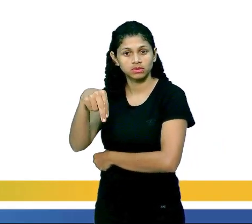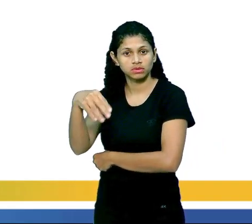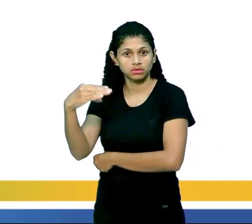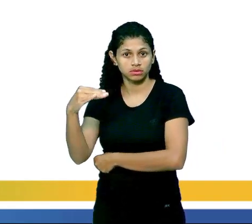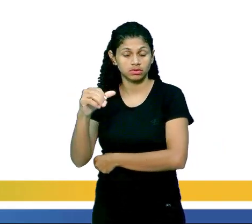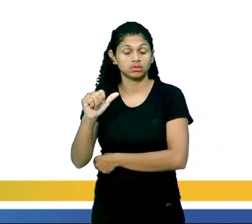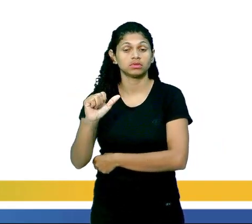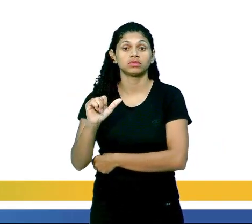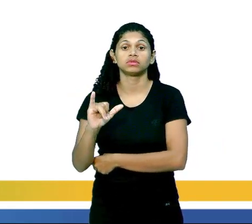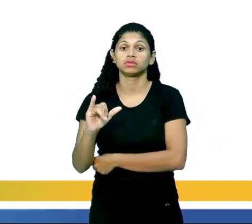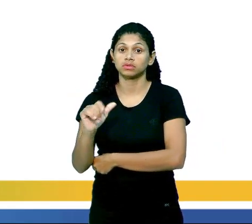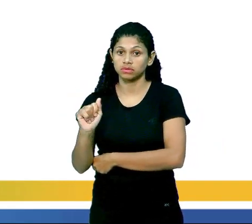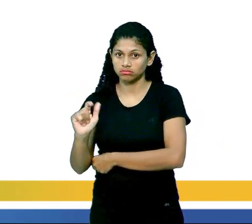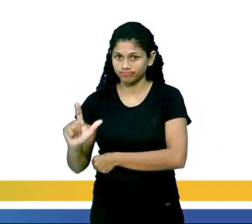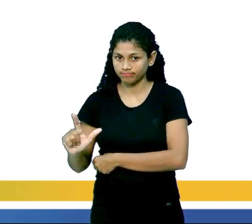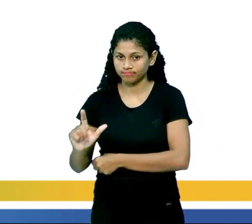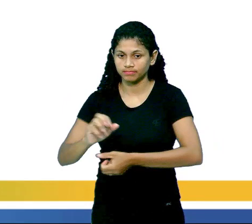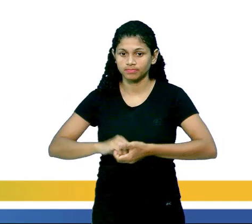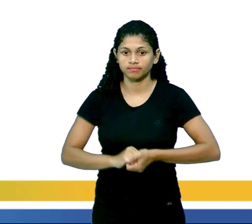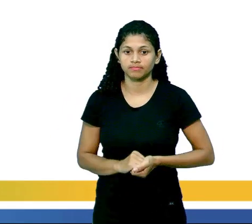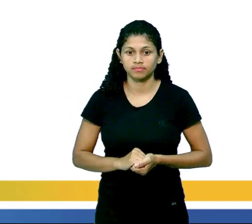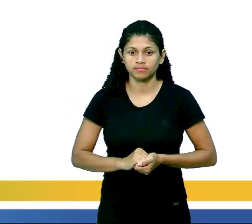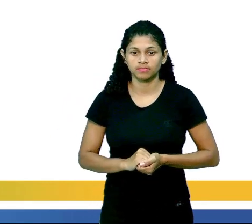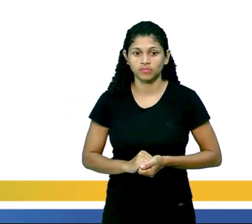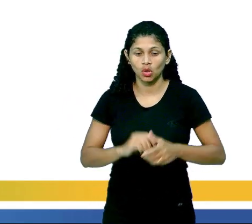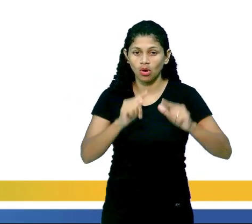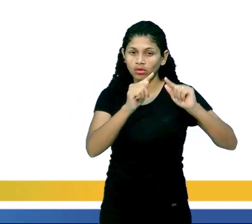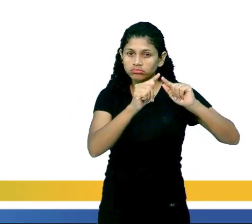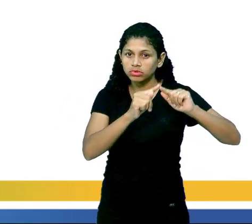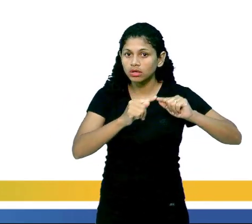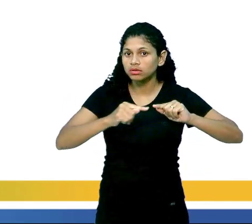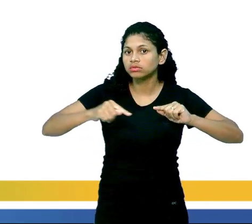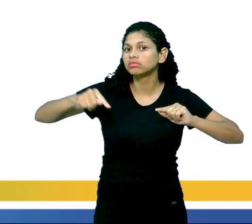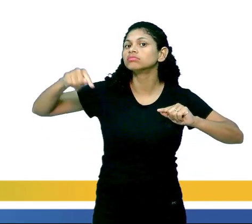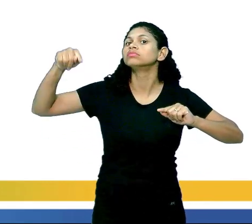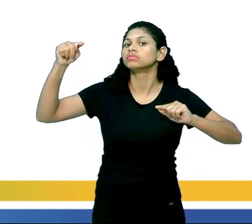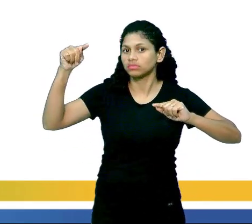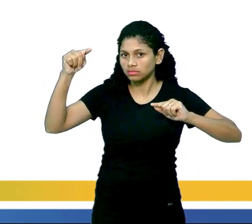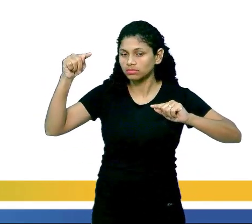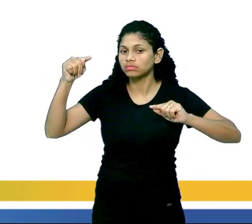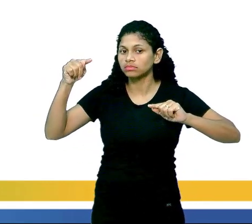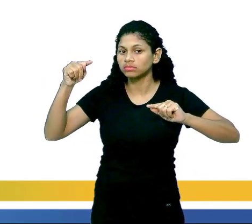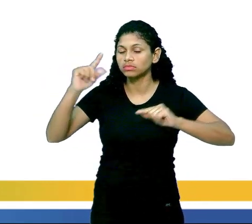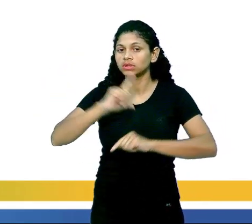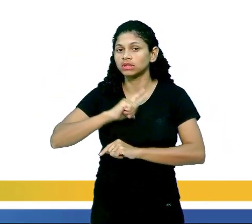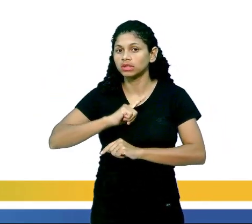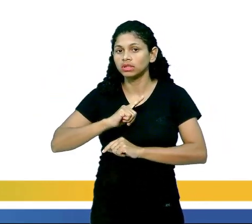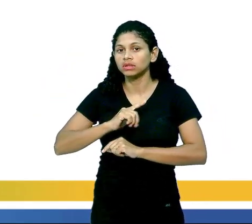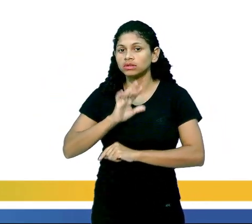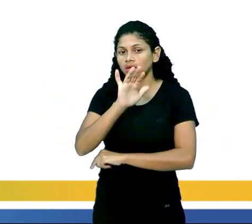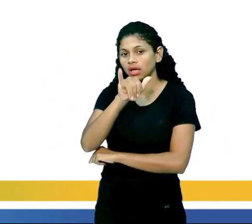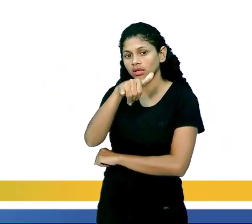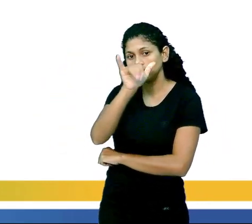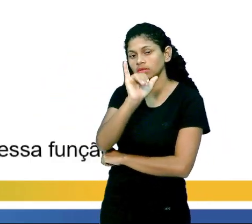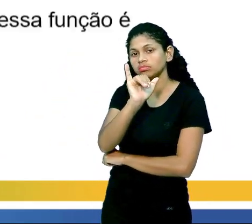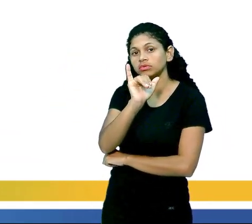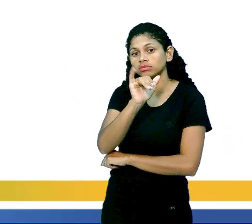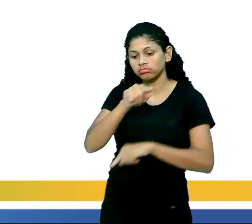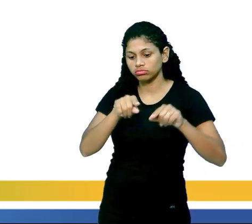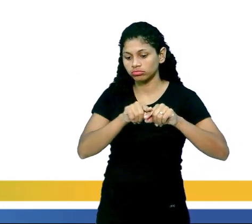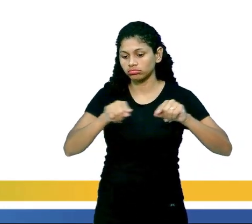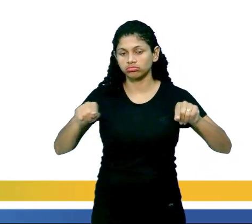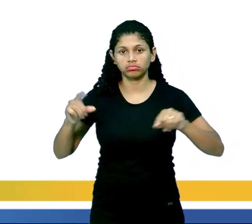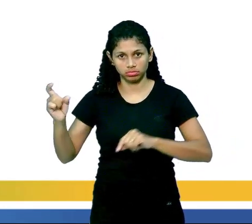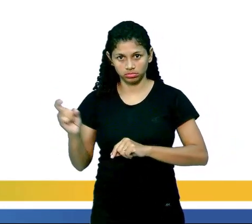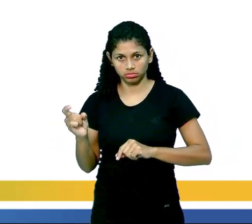ordem crescente, certo? Então vamos lá. Nós temos aí o eixo x e o eixo y.